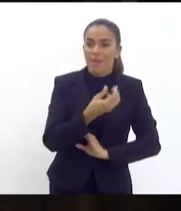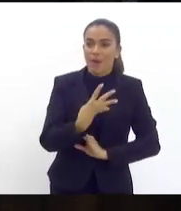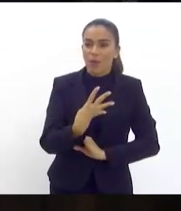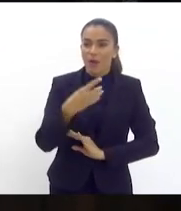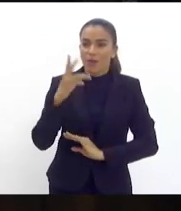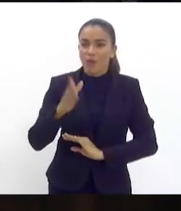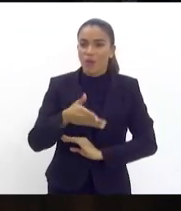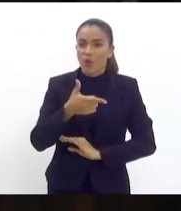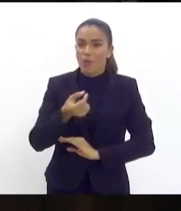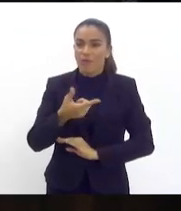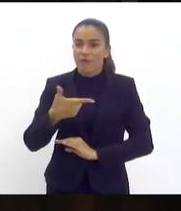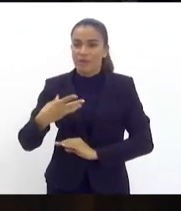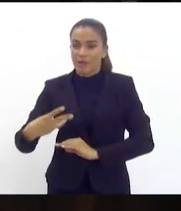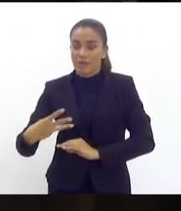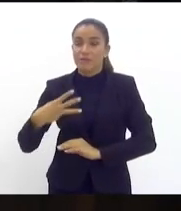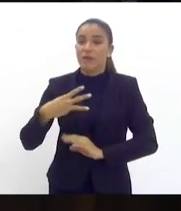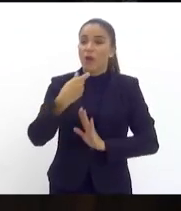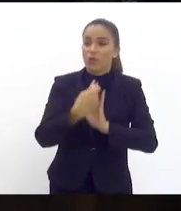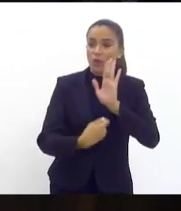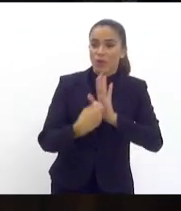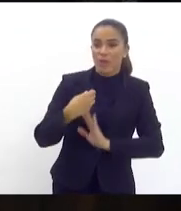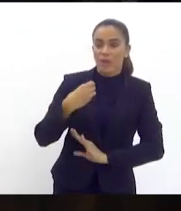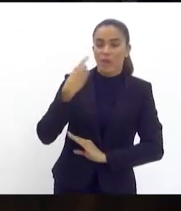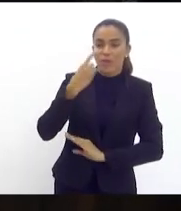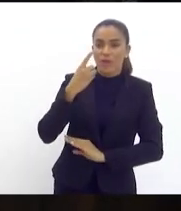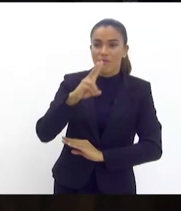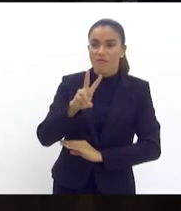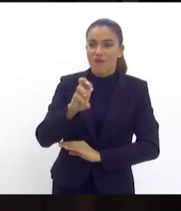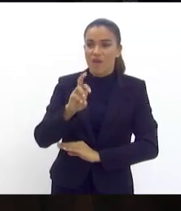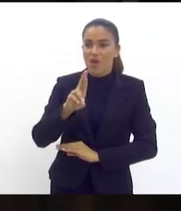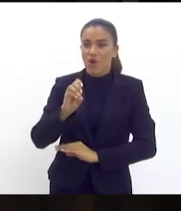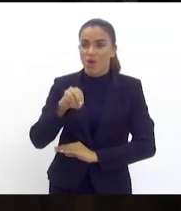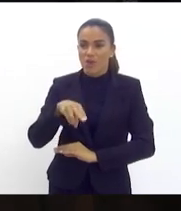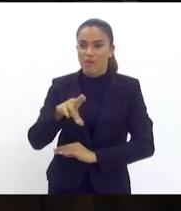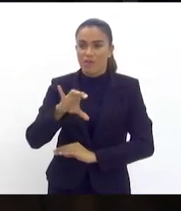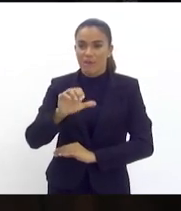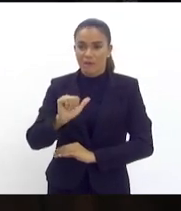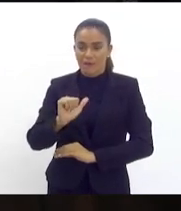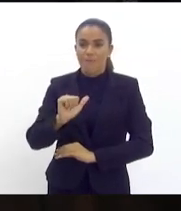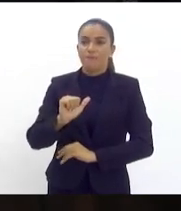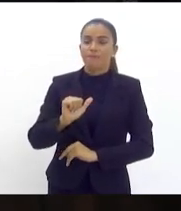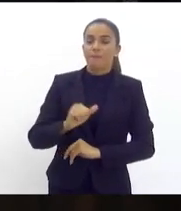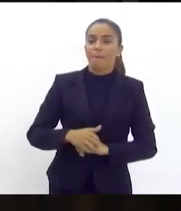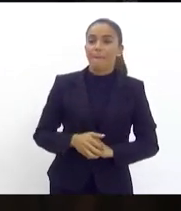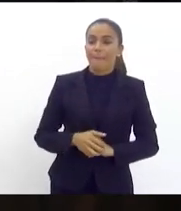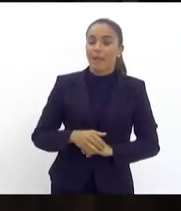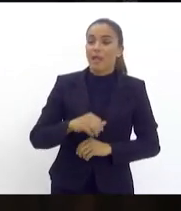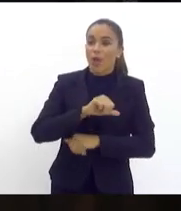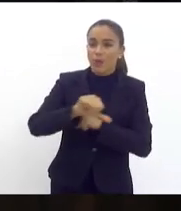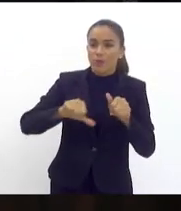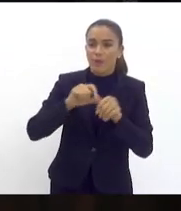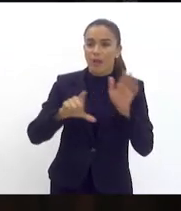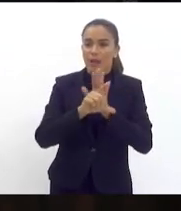64 de 2023, de autoria dos deputados Verônica Lima e Filipinho Raves, que altera a Lei número